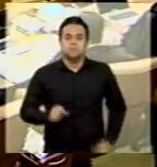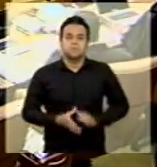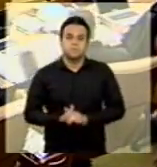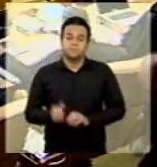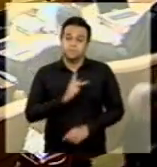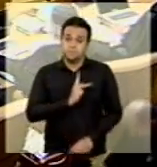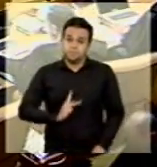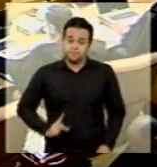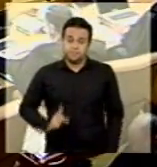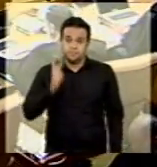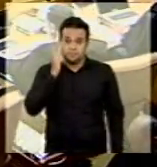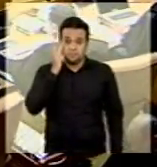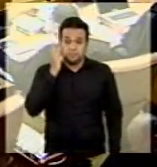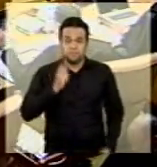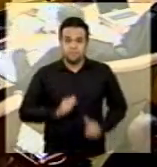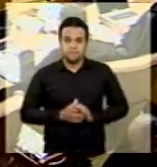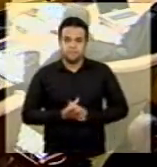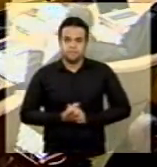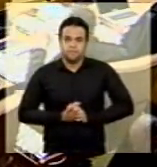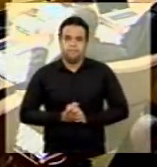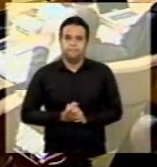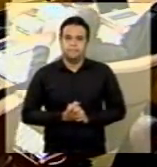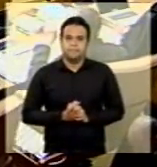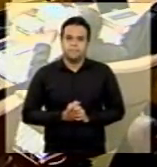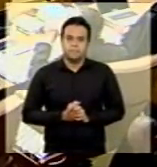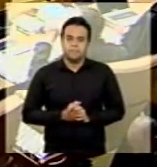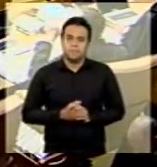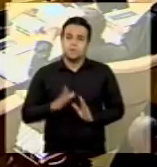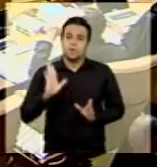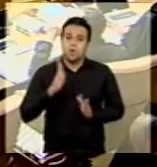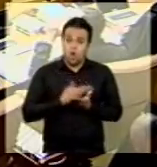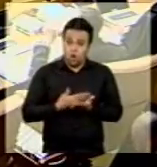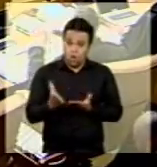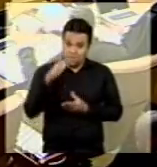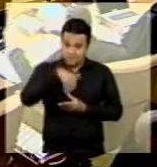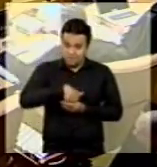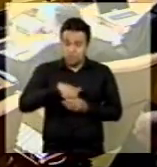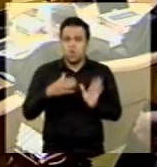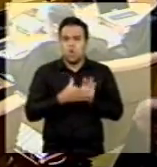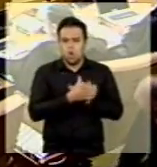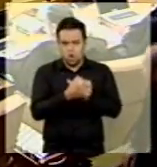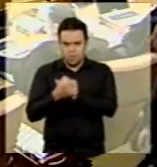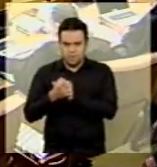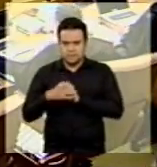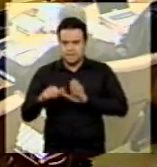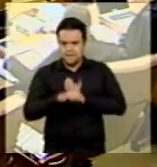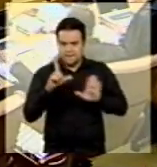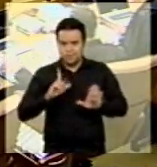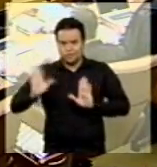Senhora Presidente, inicio o meu voto cumprimentando os votos já